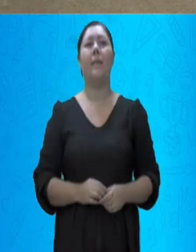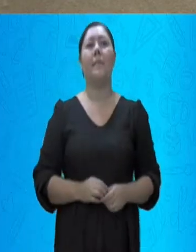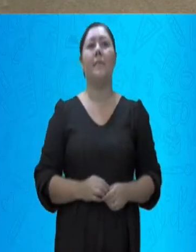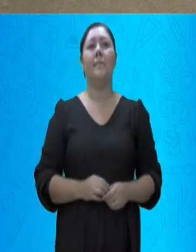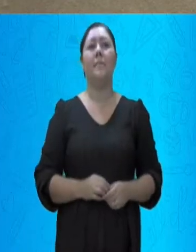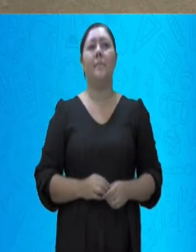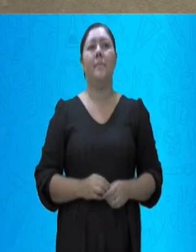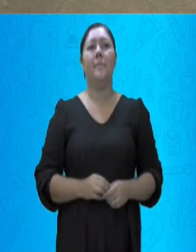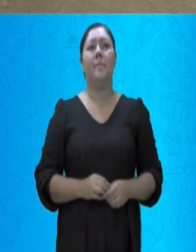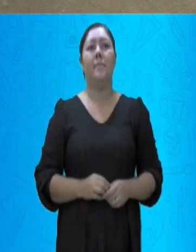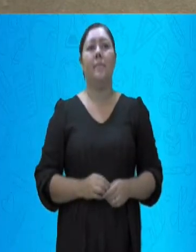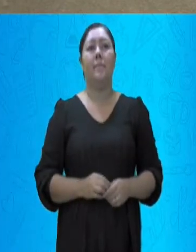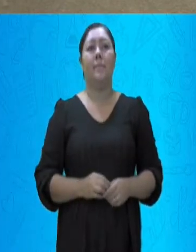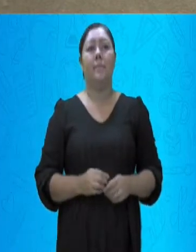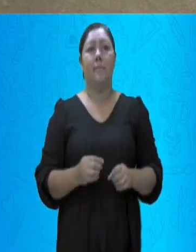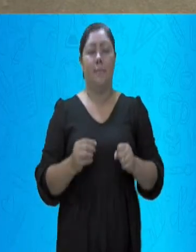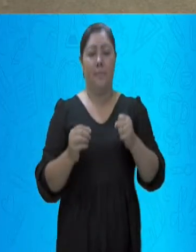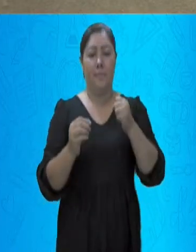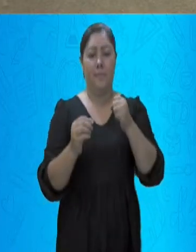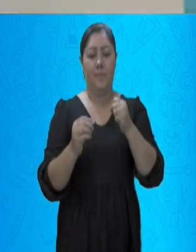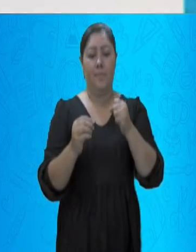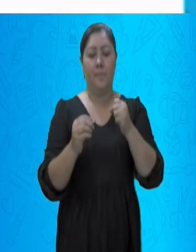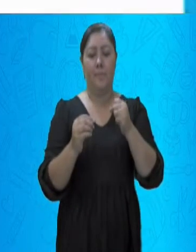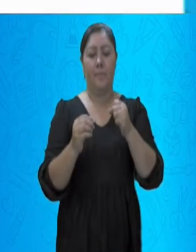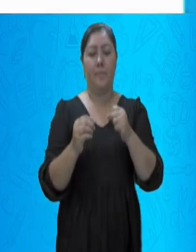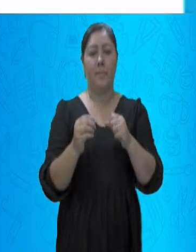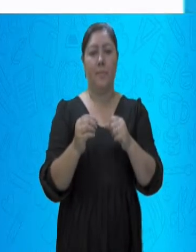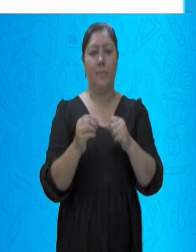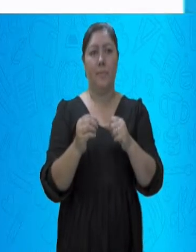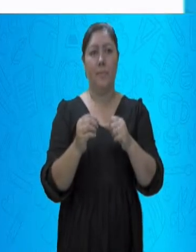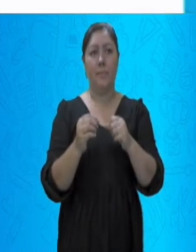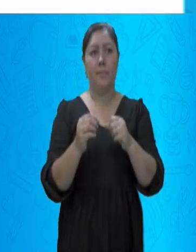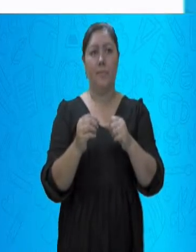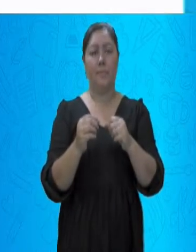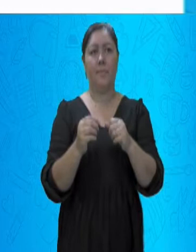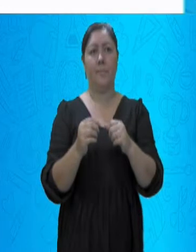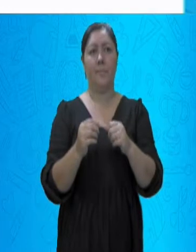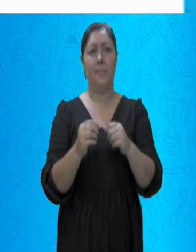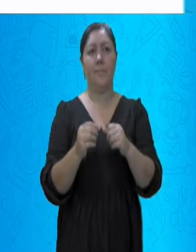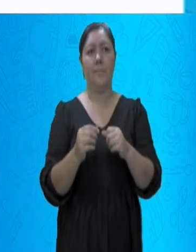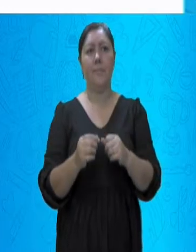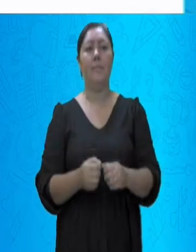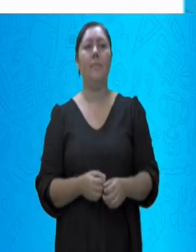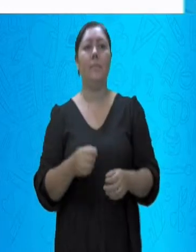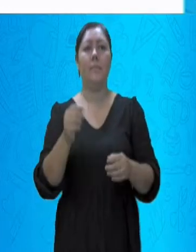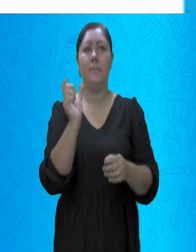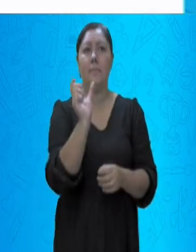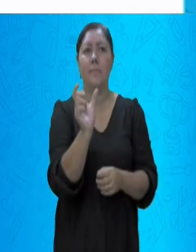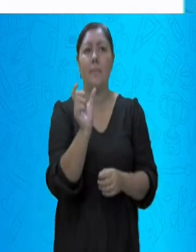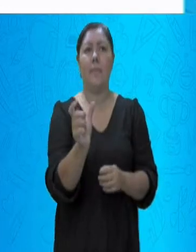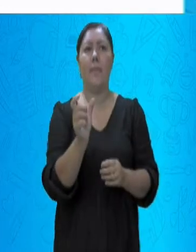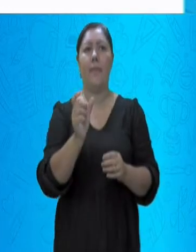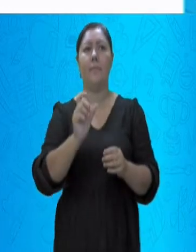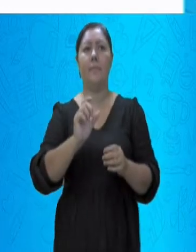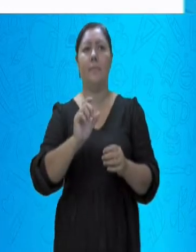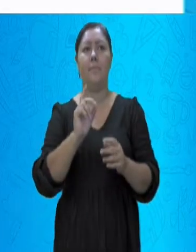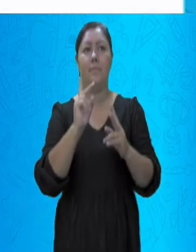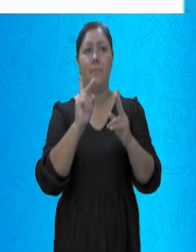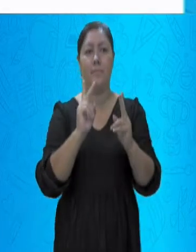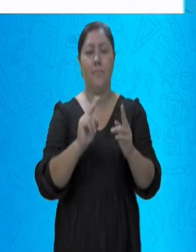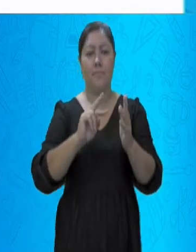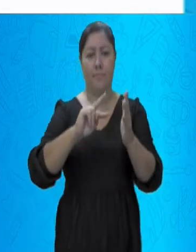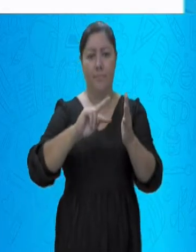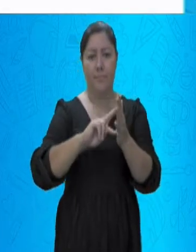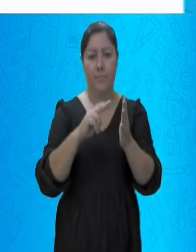antônimos designam palavras que, segundo seu significado, ora se assemelham, os sinônimos,